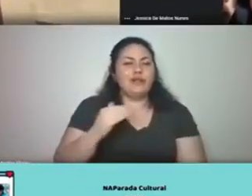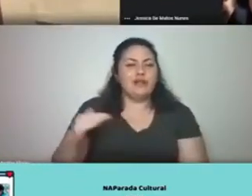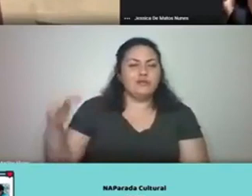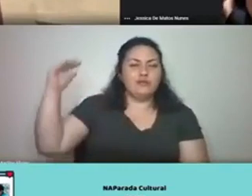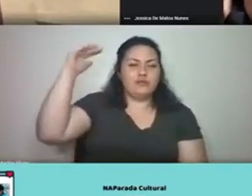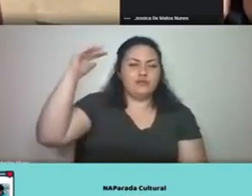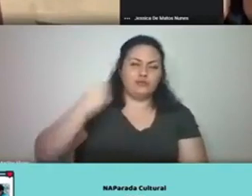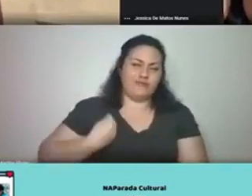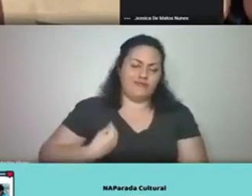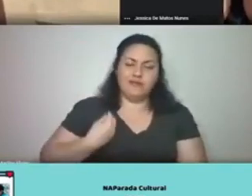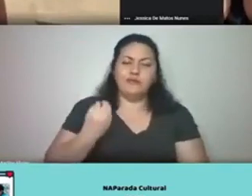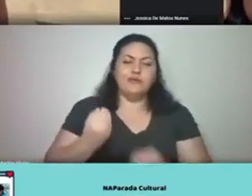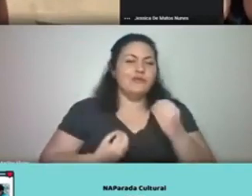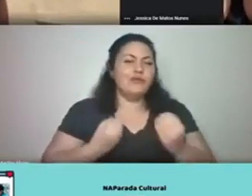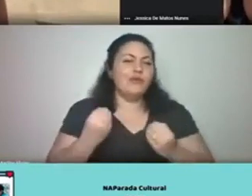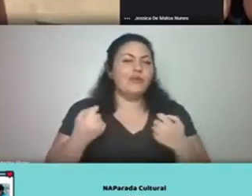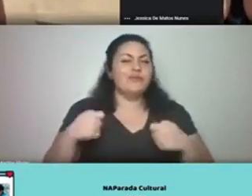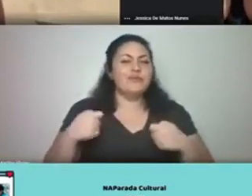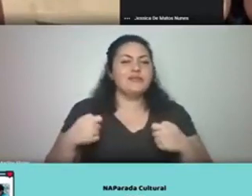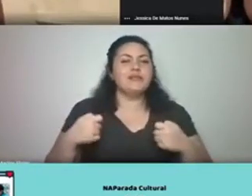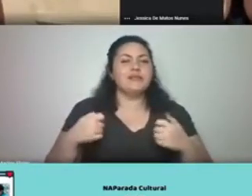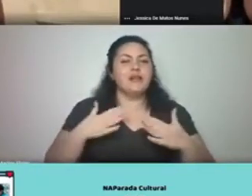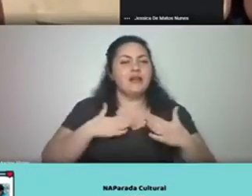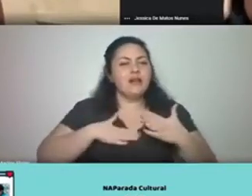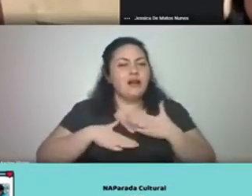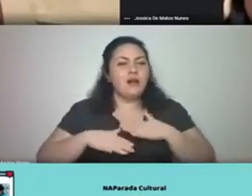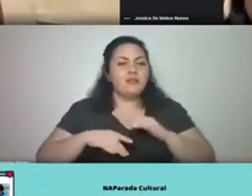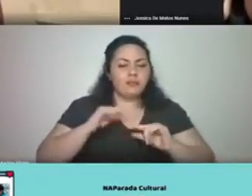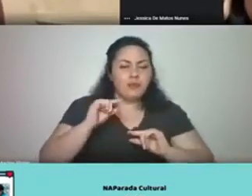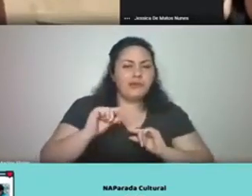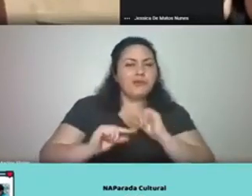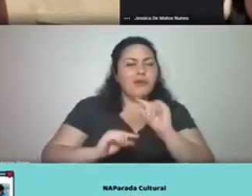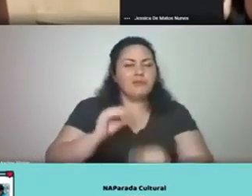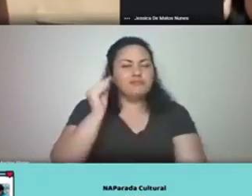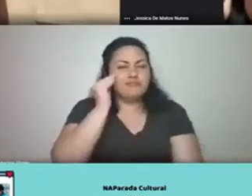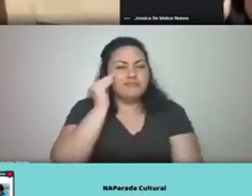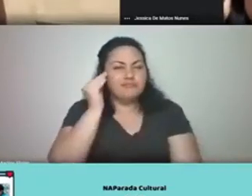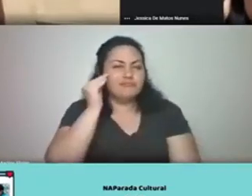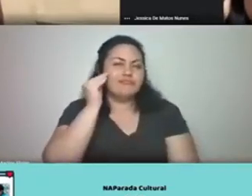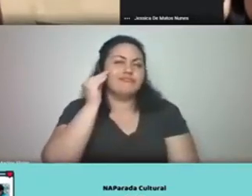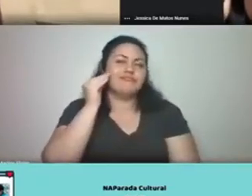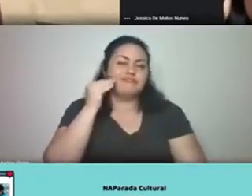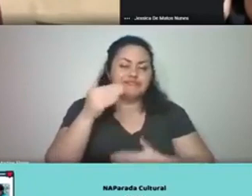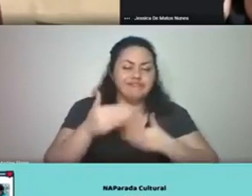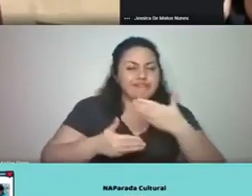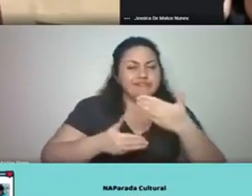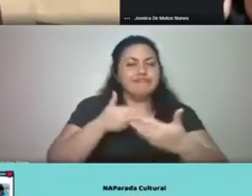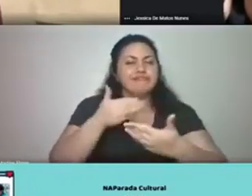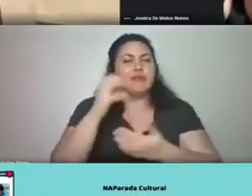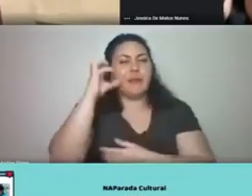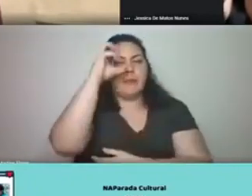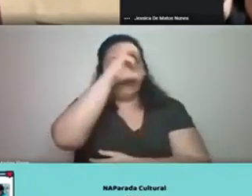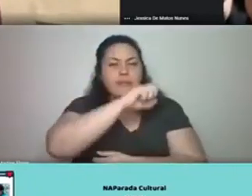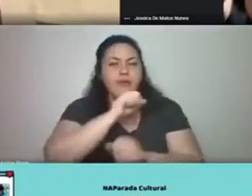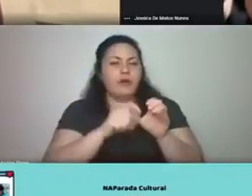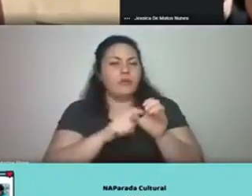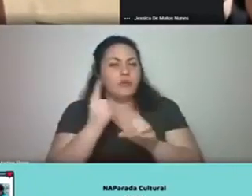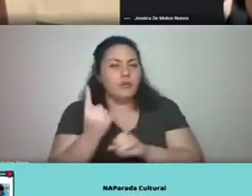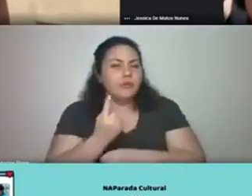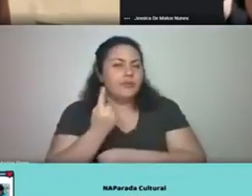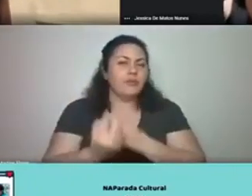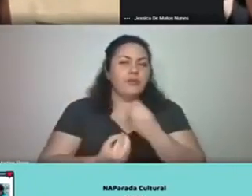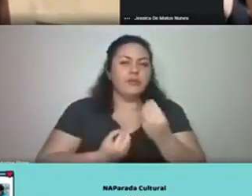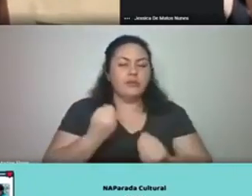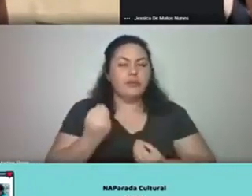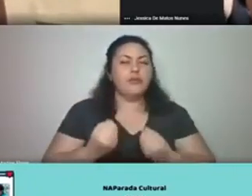ir devagar e se experimentando, né, na nossa autonomia, né, e